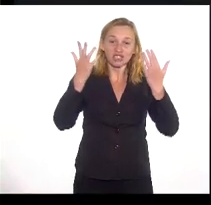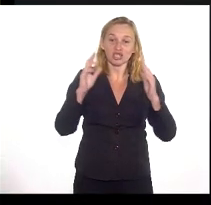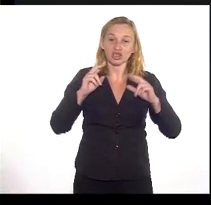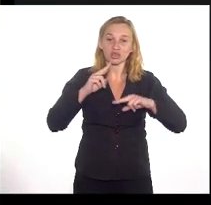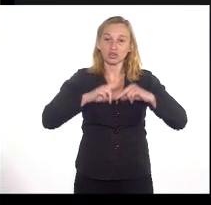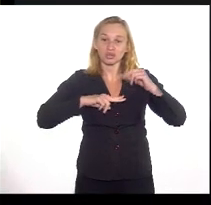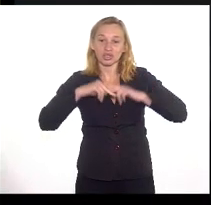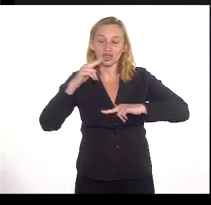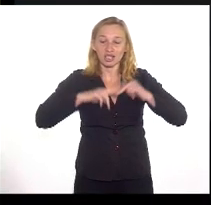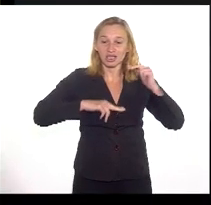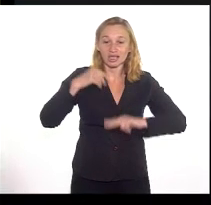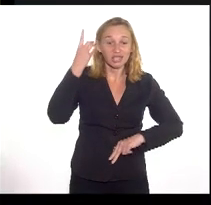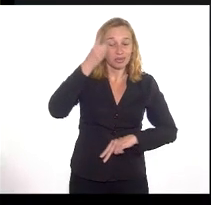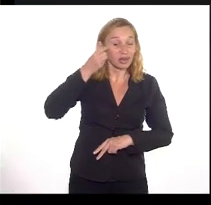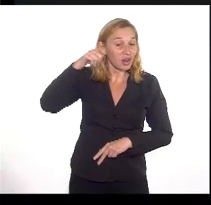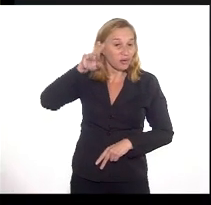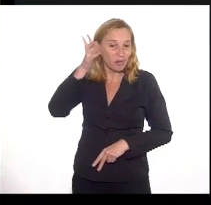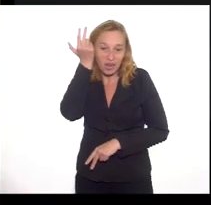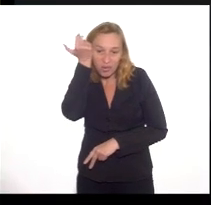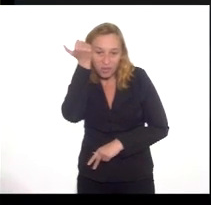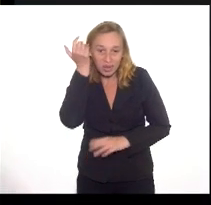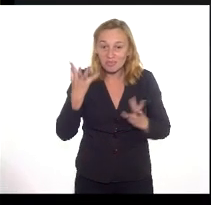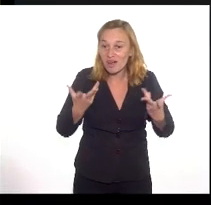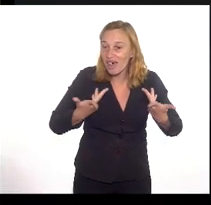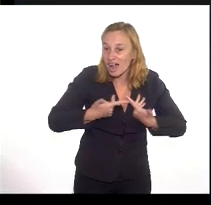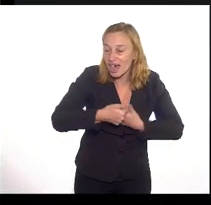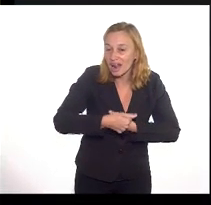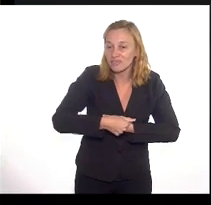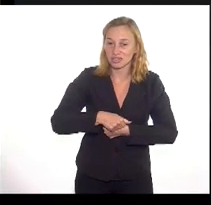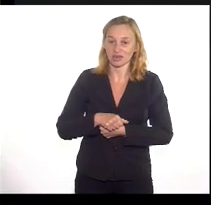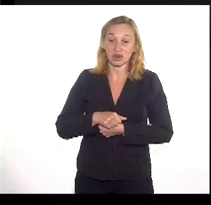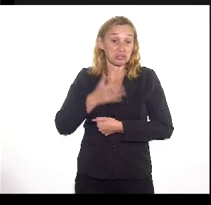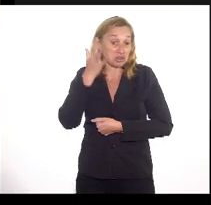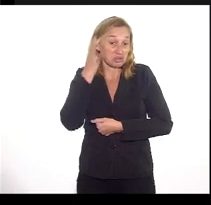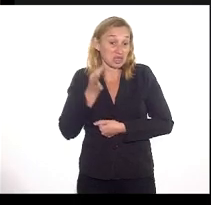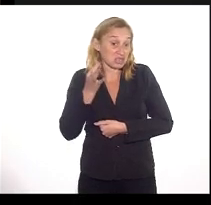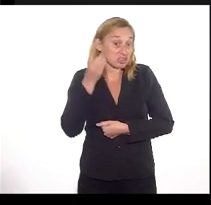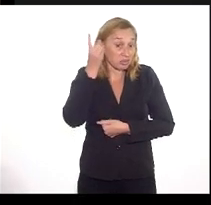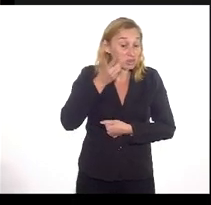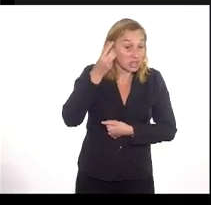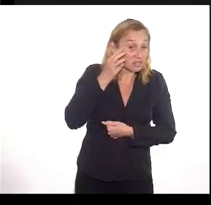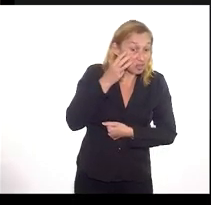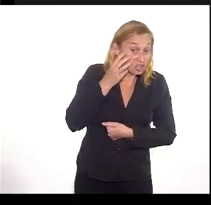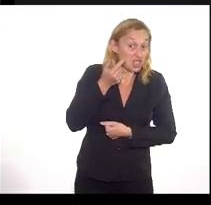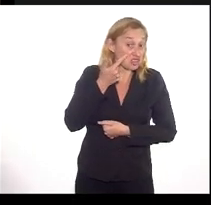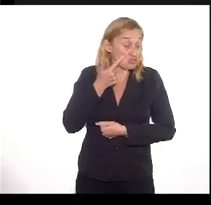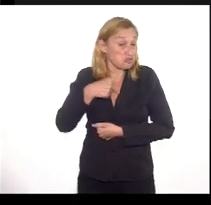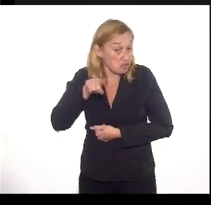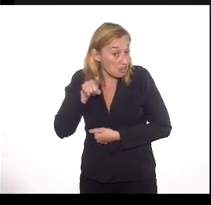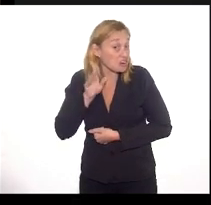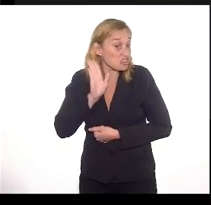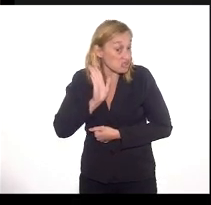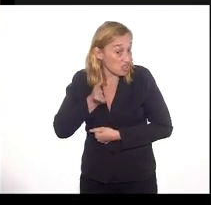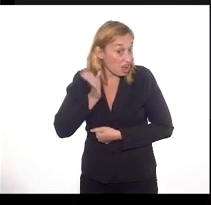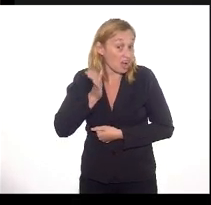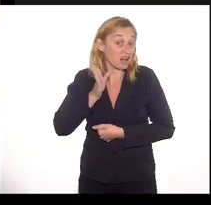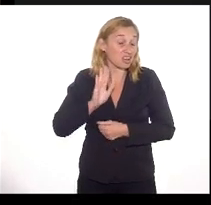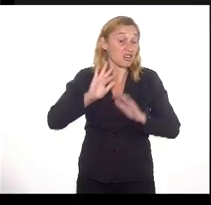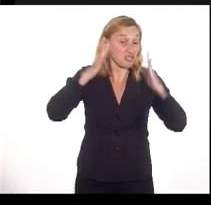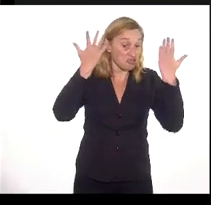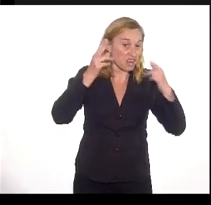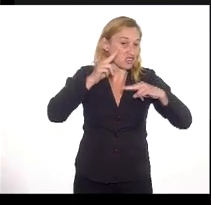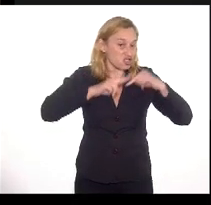Coelho. Festas essas que eram maravilhosas, não sei se o deputado Waldeck teve a oportunidade de frequentar